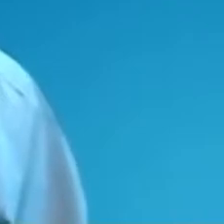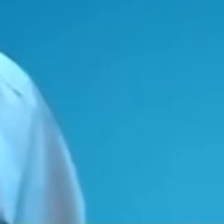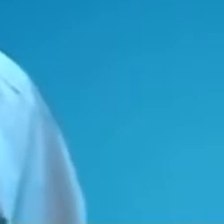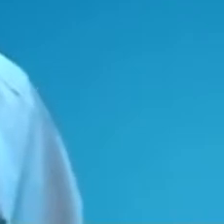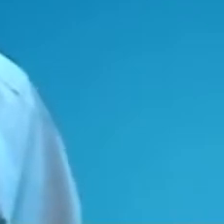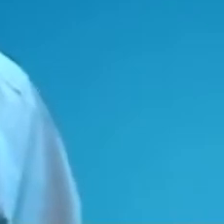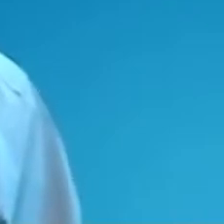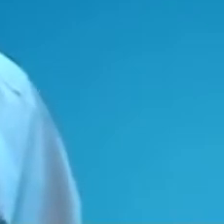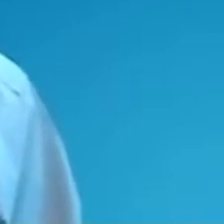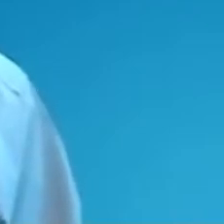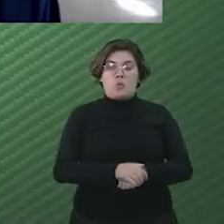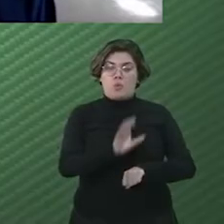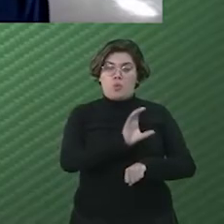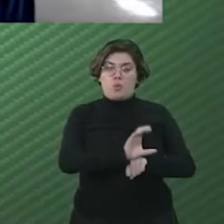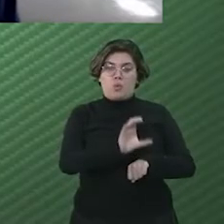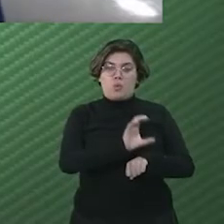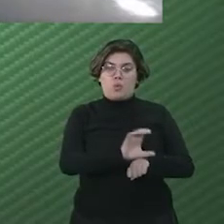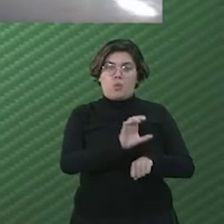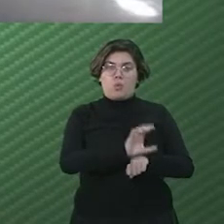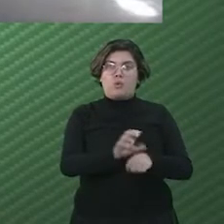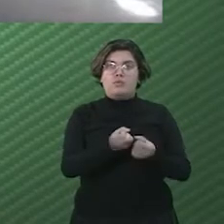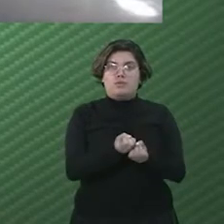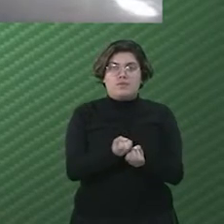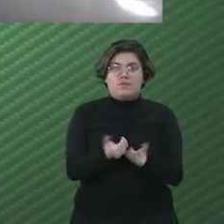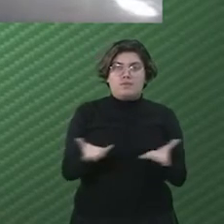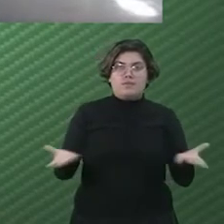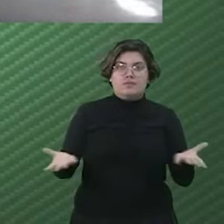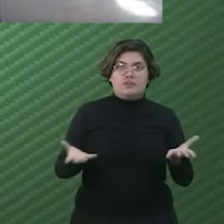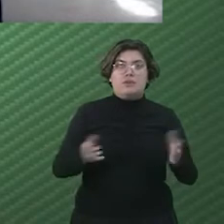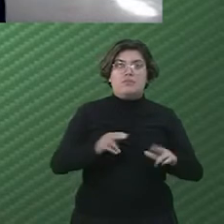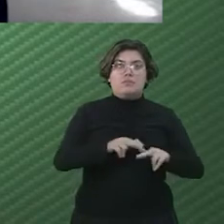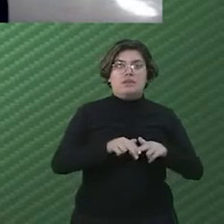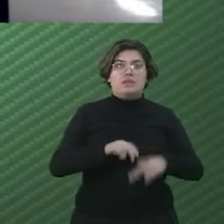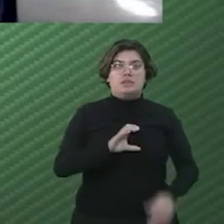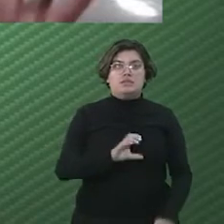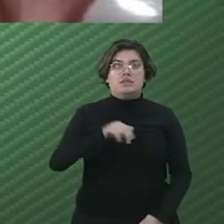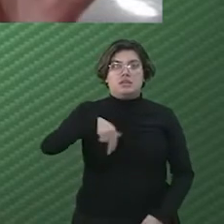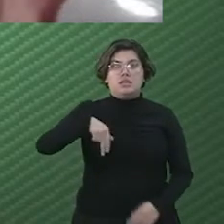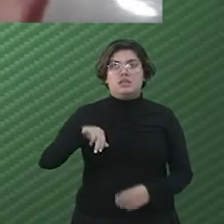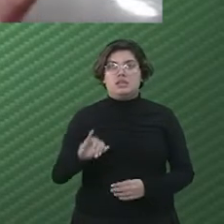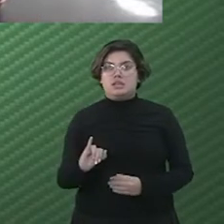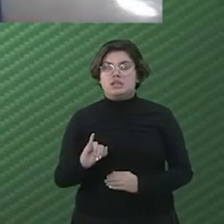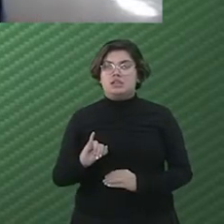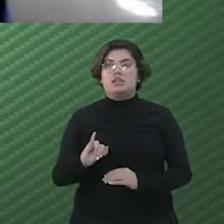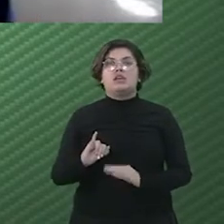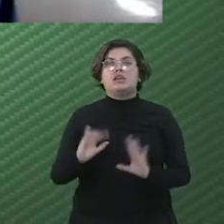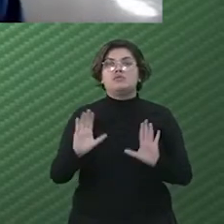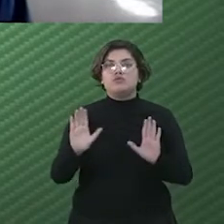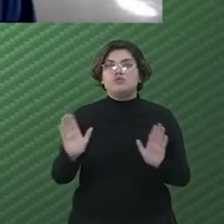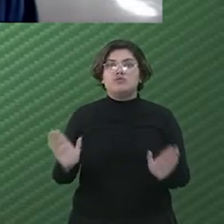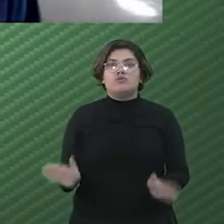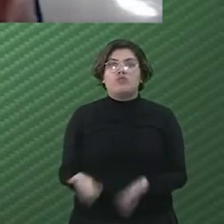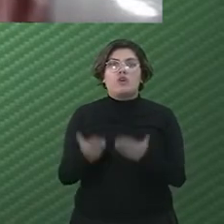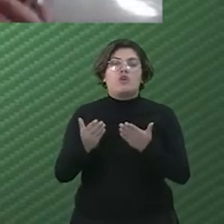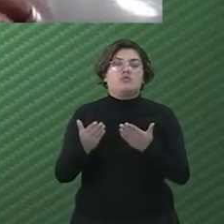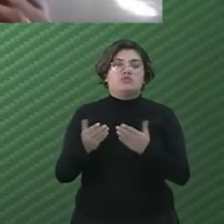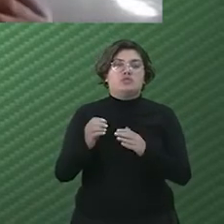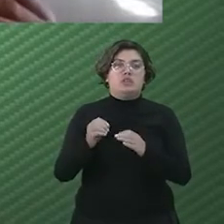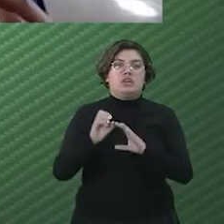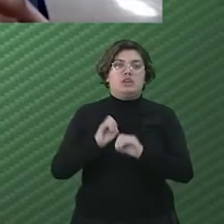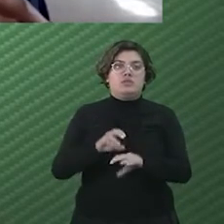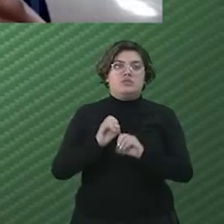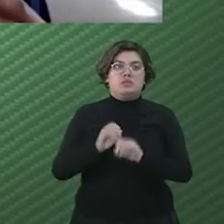CNF, Sérgio Rial. A parceria garante cursos gratuitos sobre o Sistema Financeiro Nacional e sobre finanças para